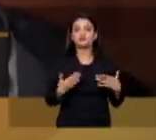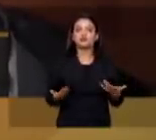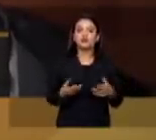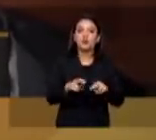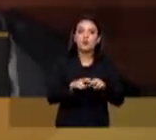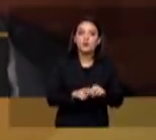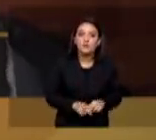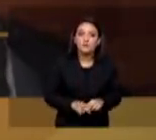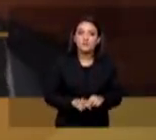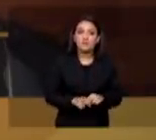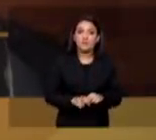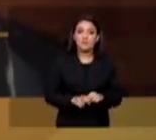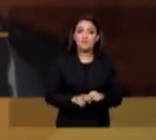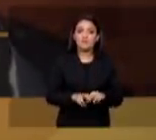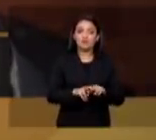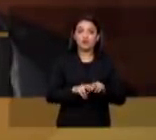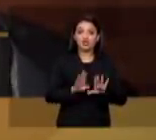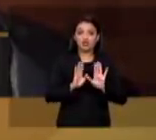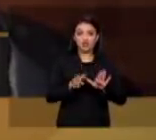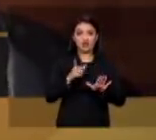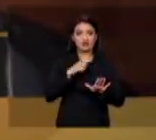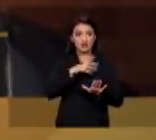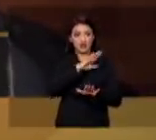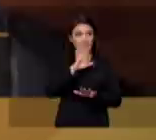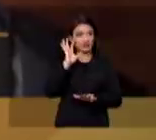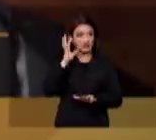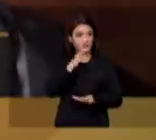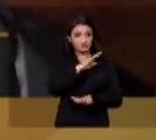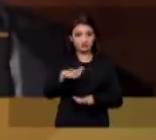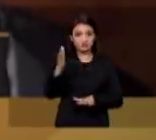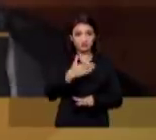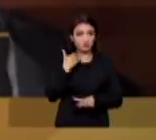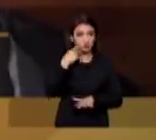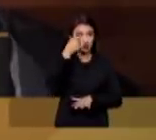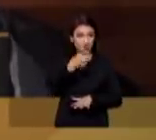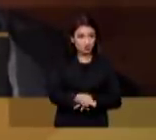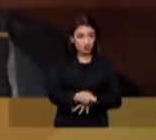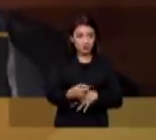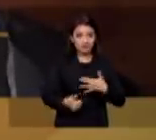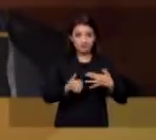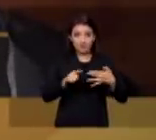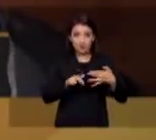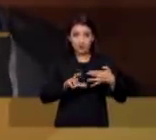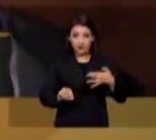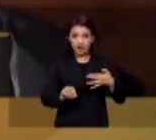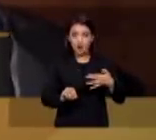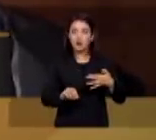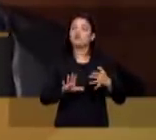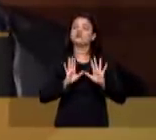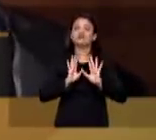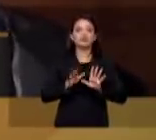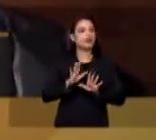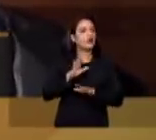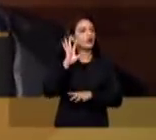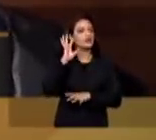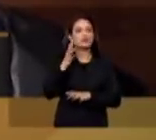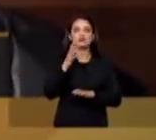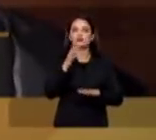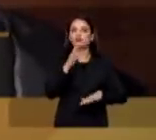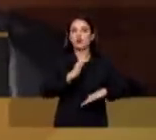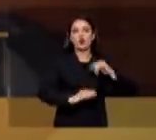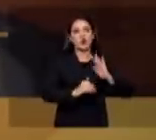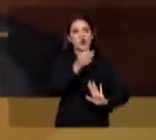da incompetência do juiz de primeiro grau, que acaba de ser decidida e proclamada aqui